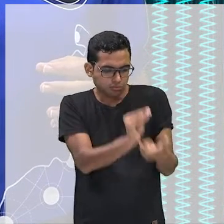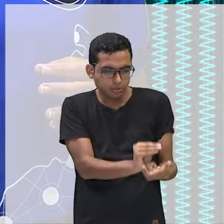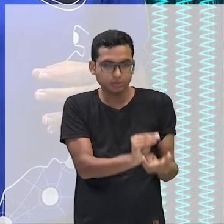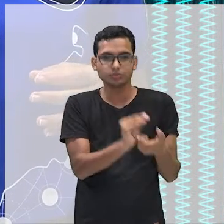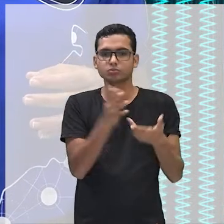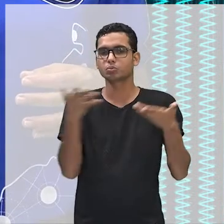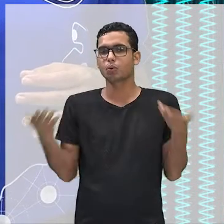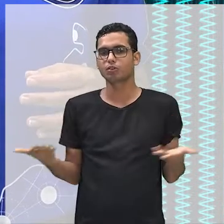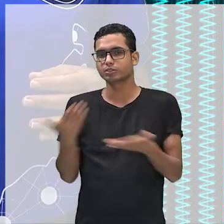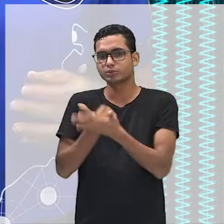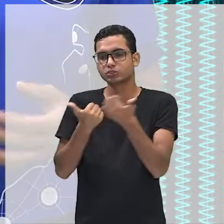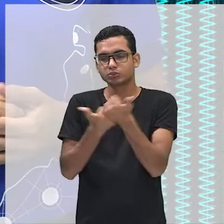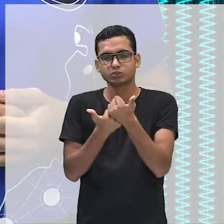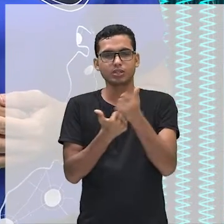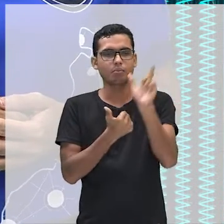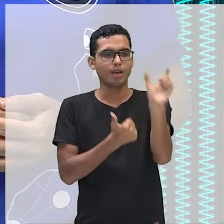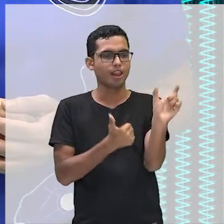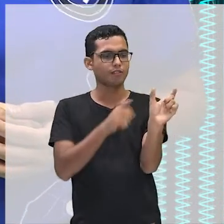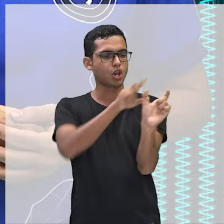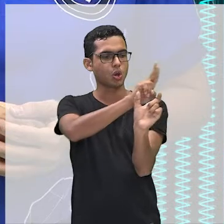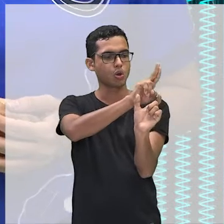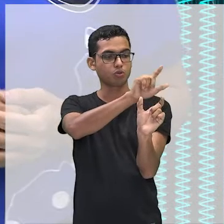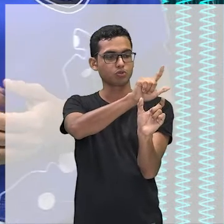substituir Lucas? Vamos ver?